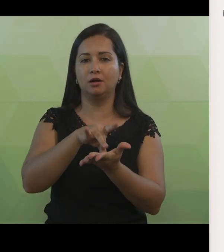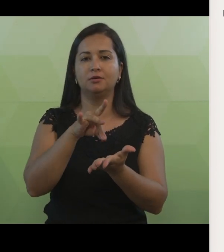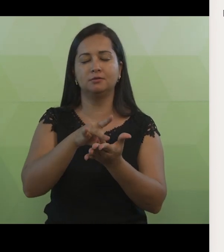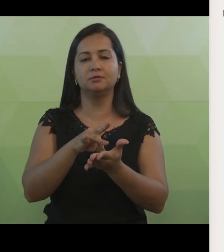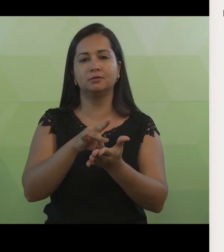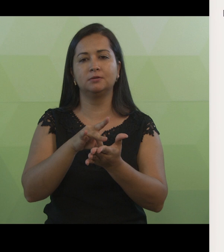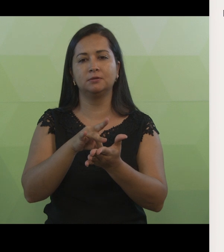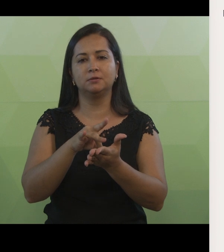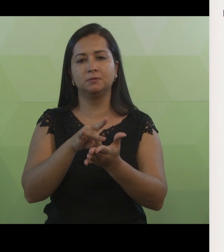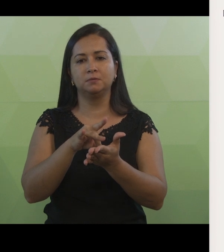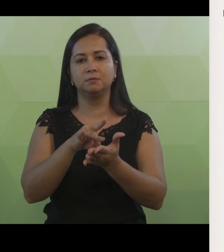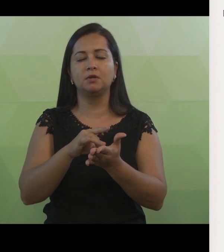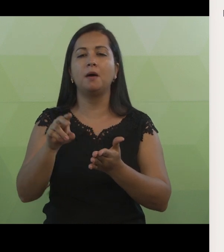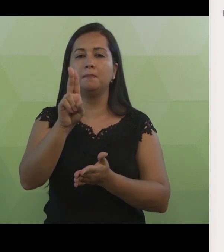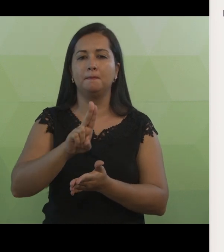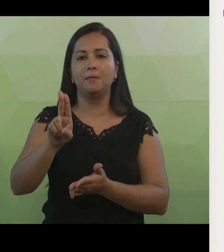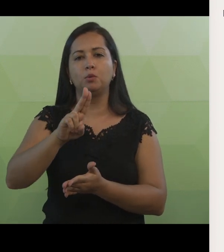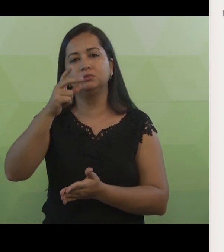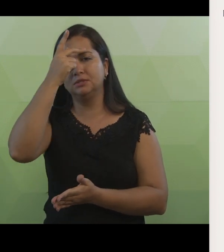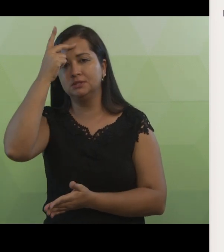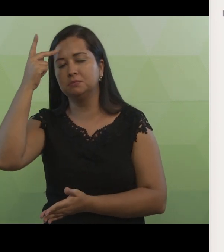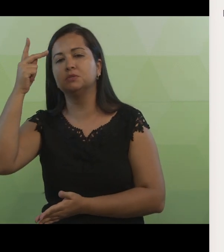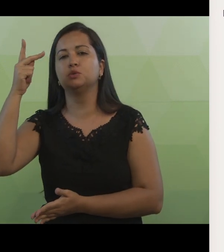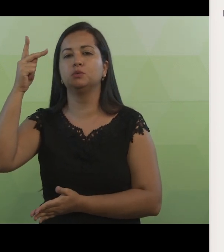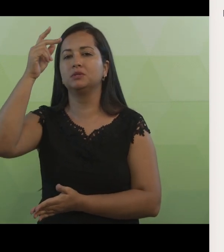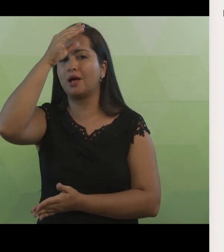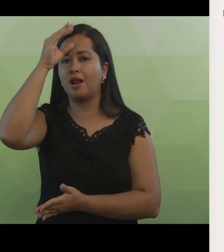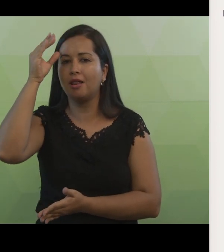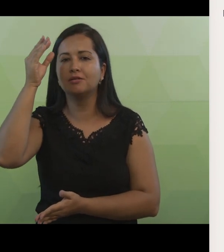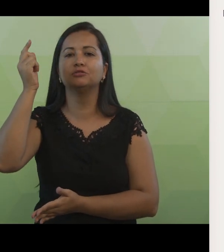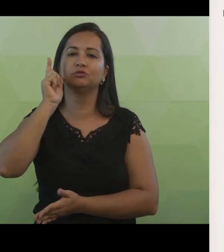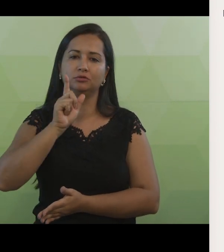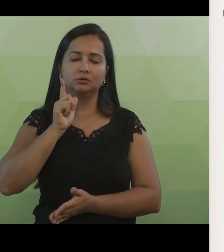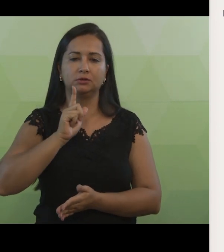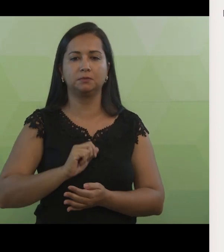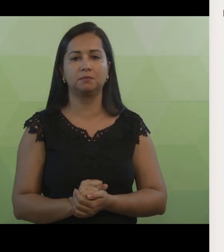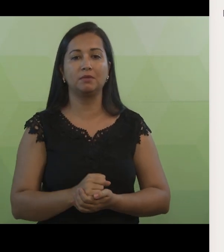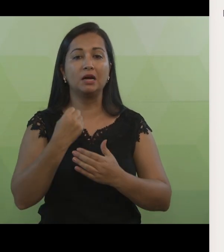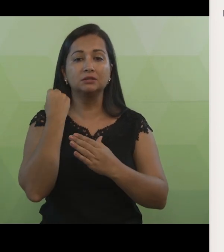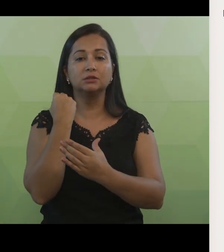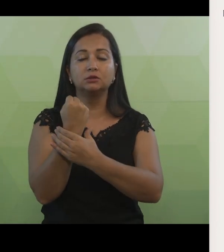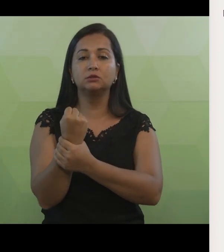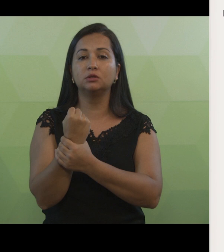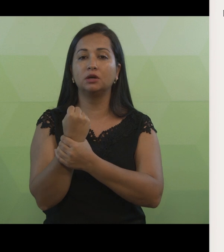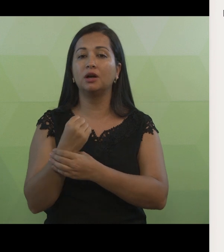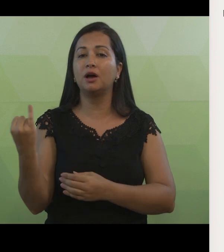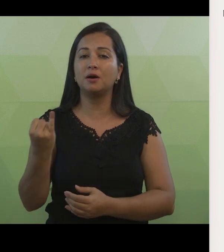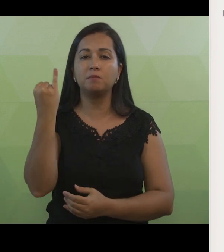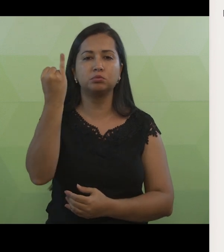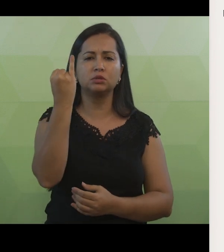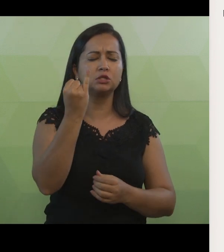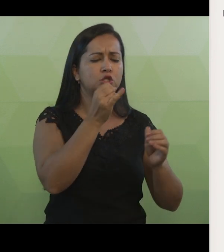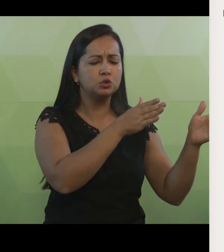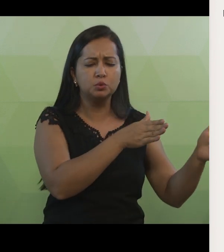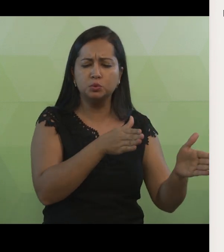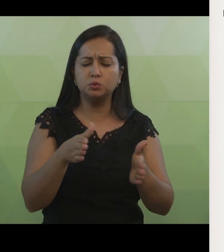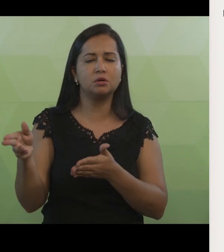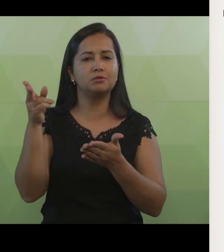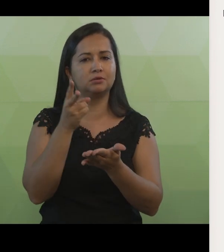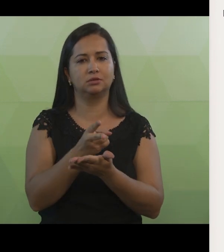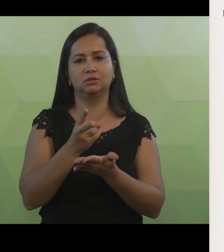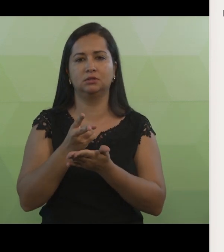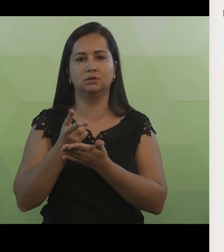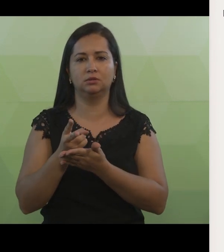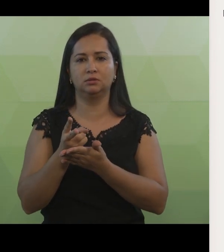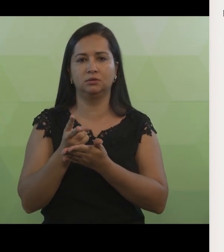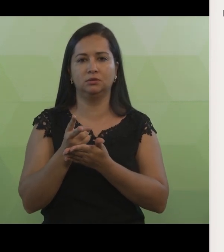produção, ou seja, em uso dos clientes. A segurança deve ser considerada muito importante durante todas as fases, pois não só o